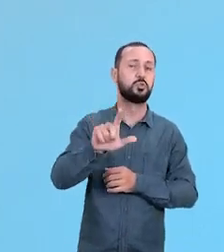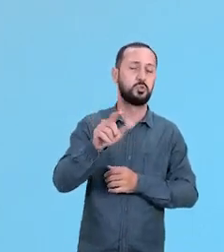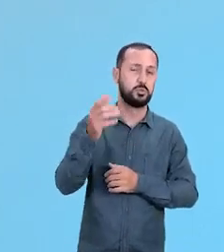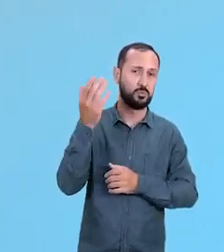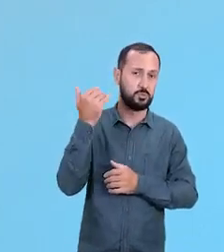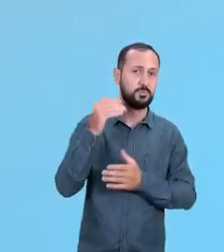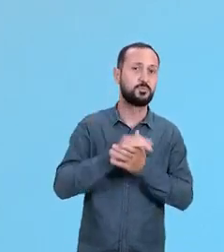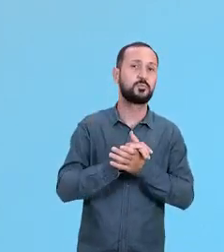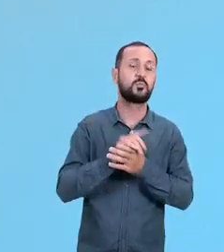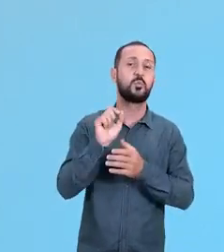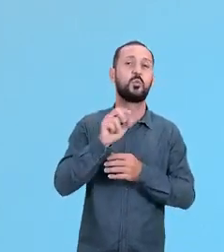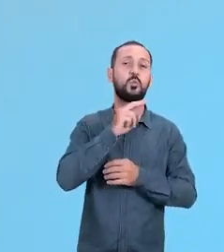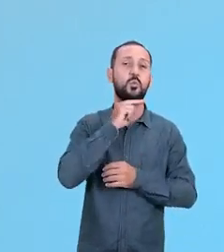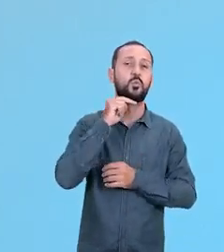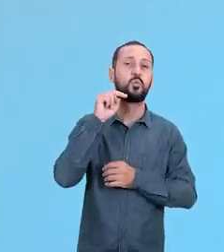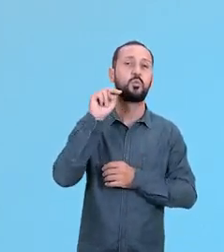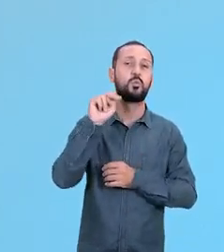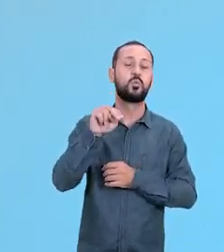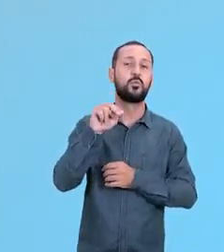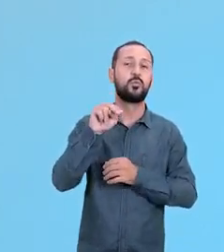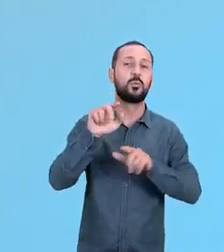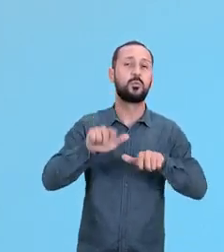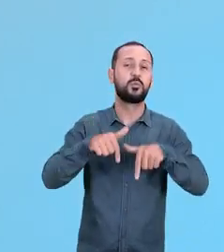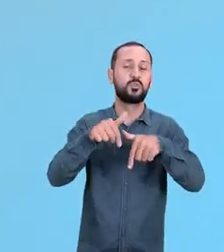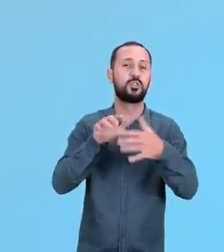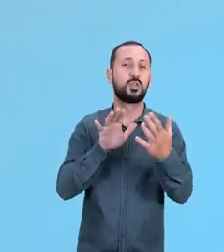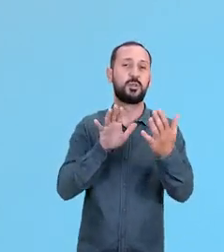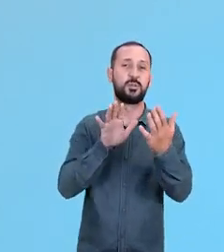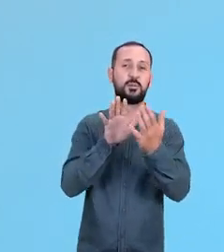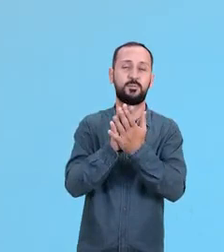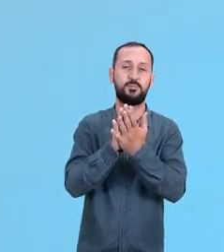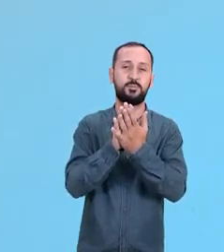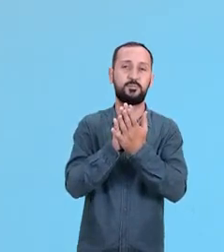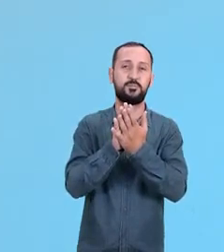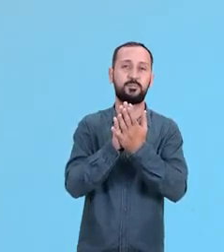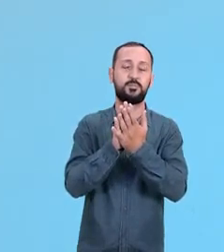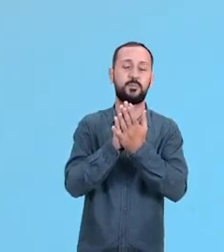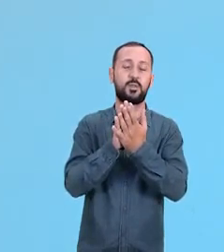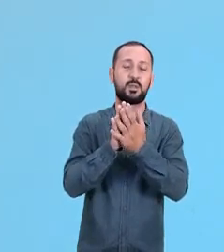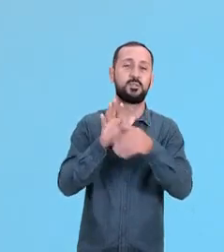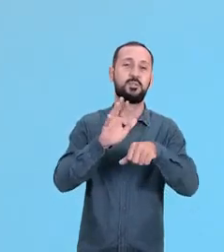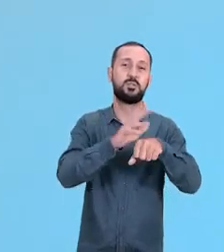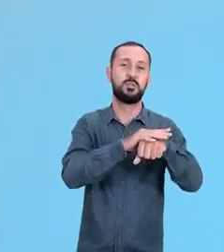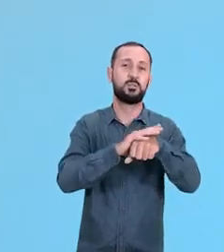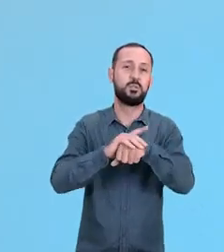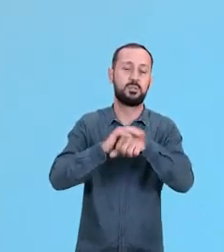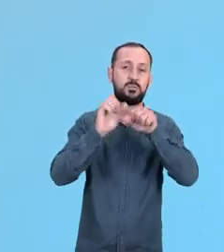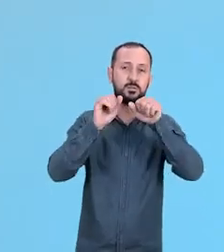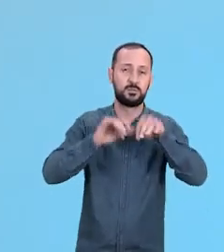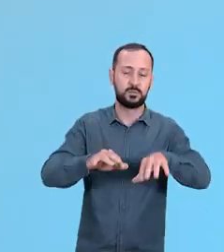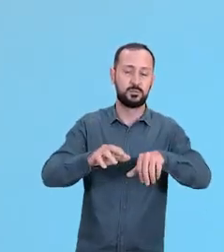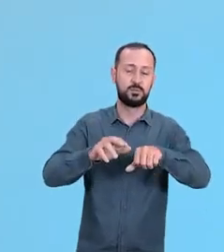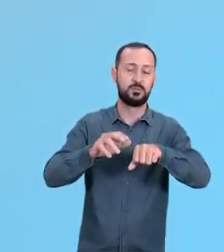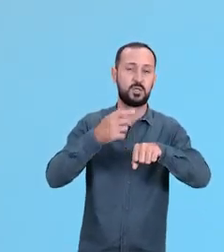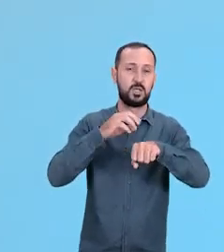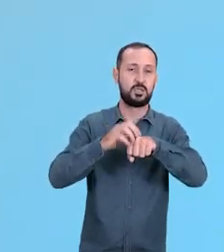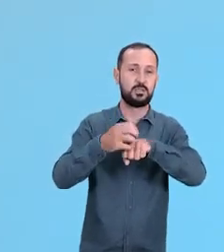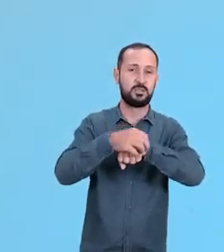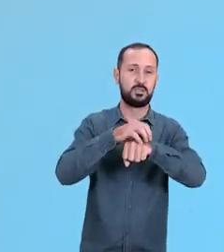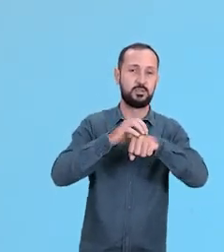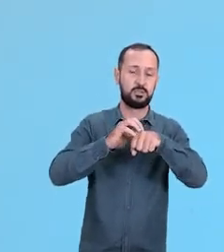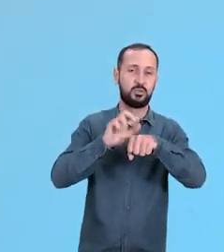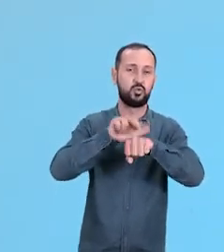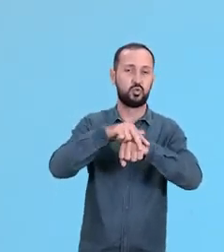ano, o novembro de enfrentamento às epidemias Zika, chikungunya